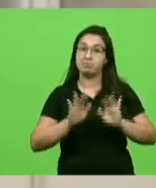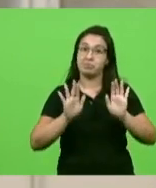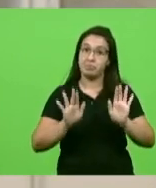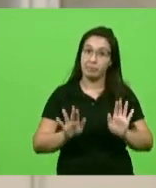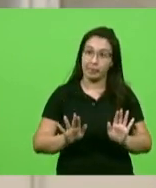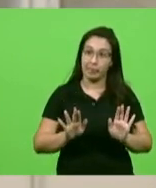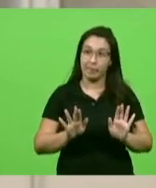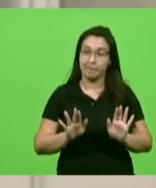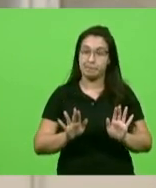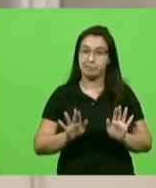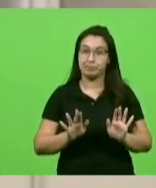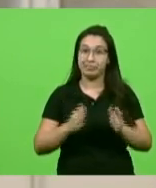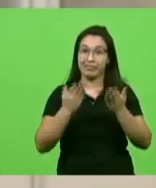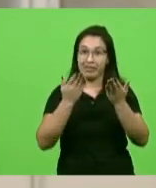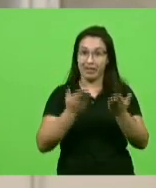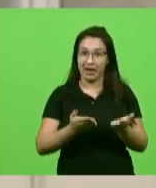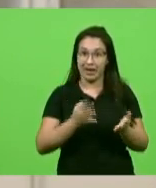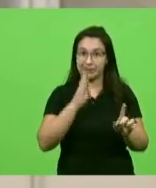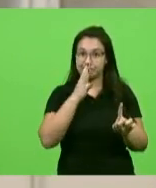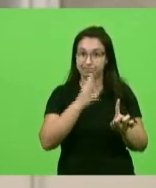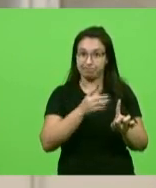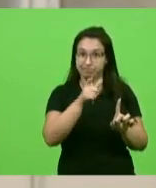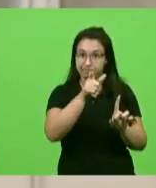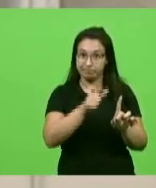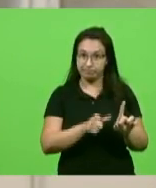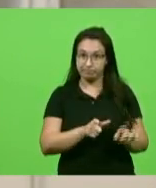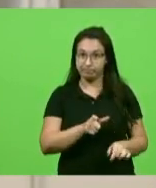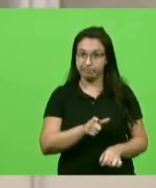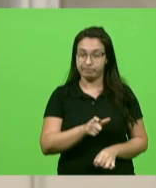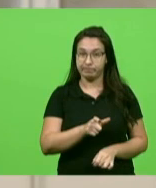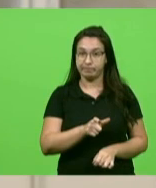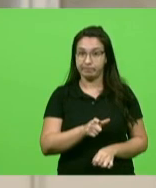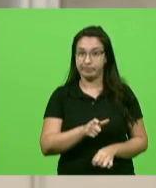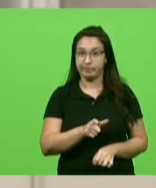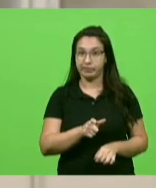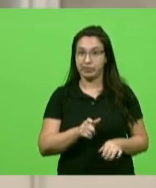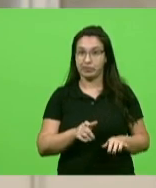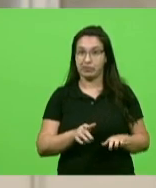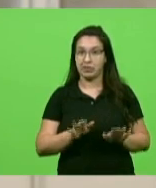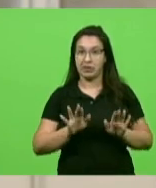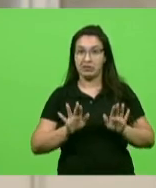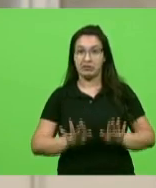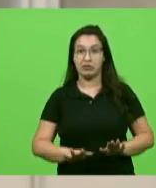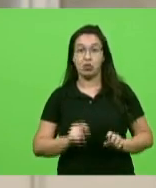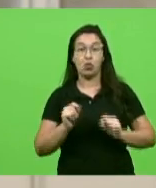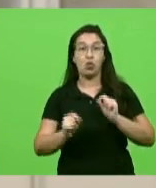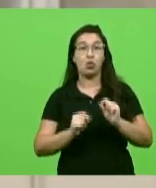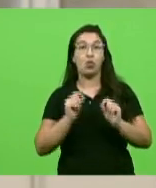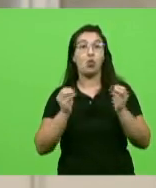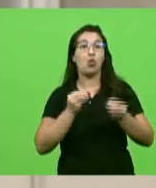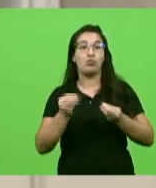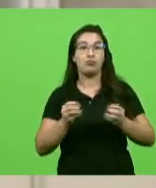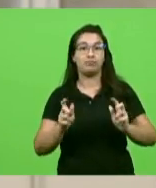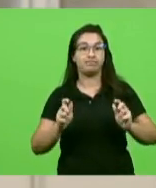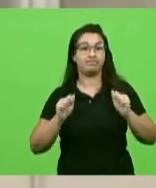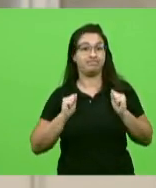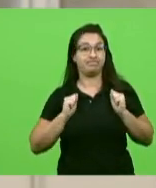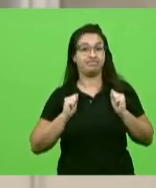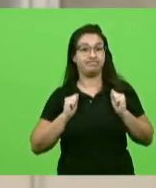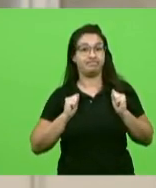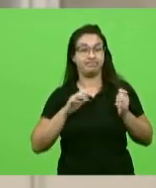não obstante isso o denunciado e Manteve seu nisso acerca desse